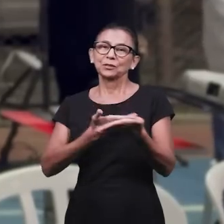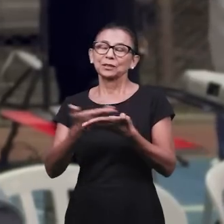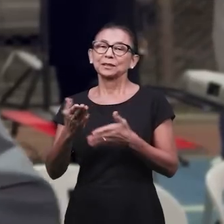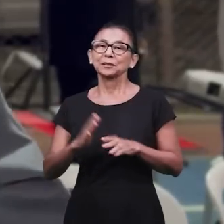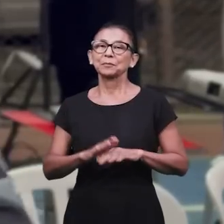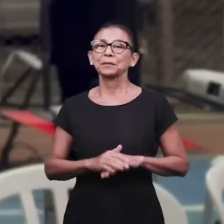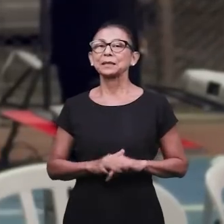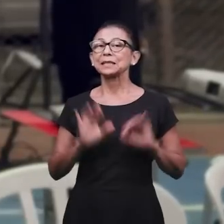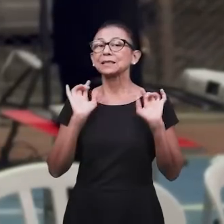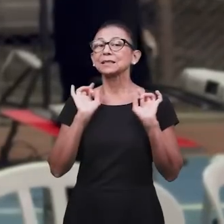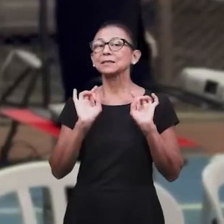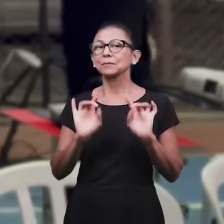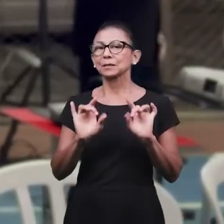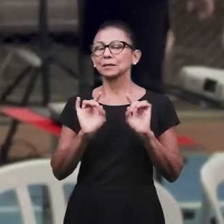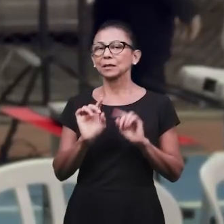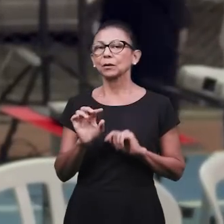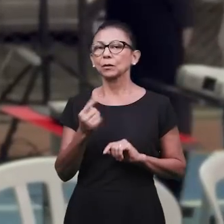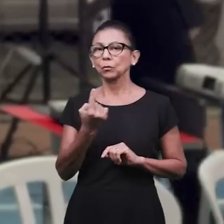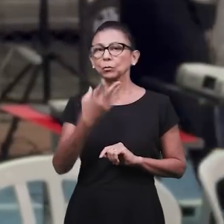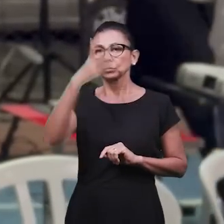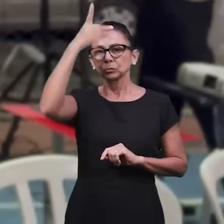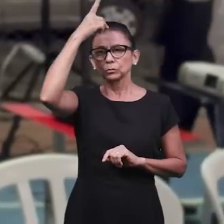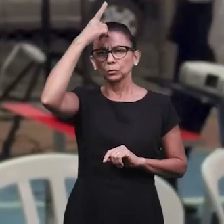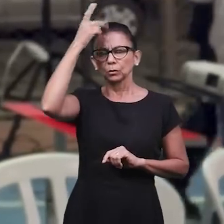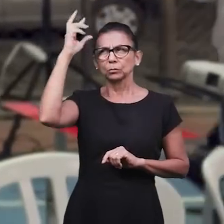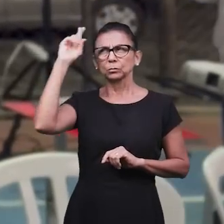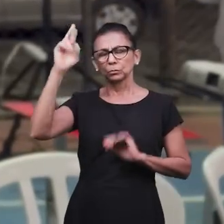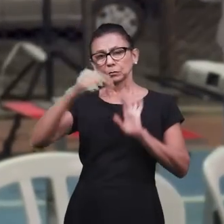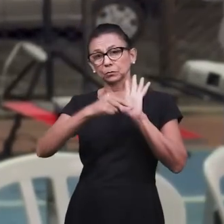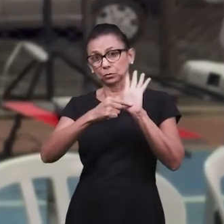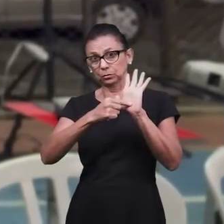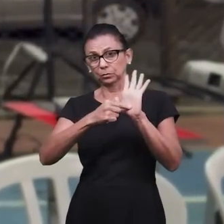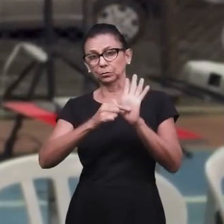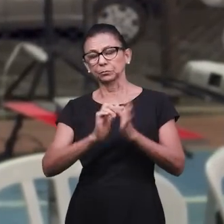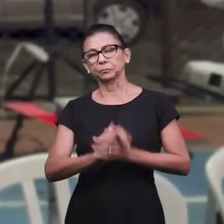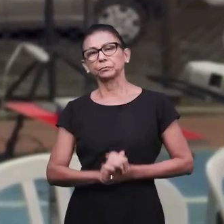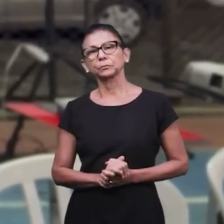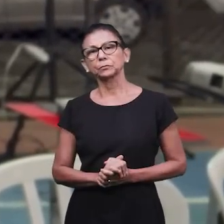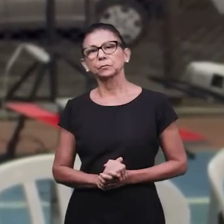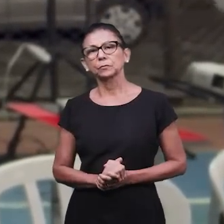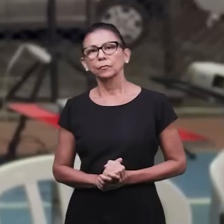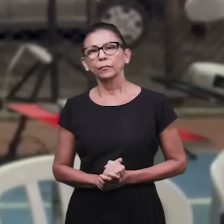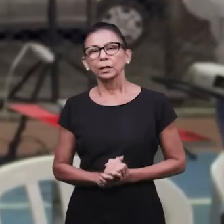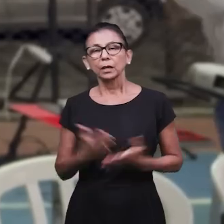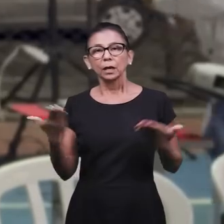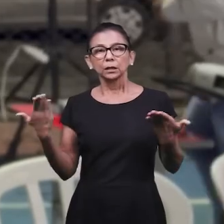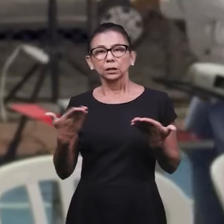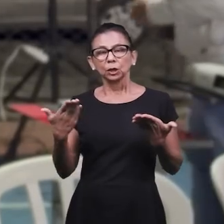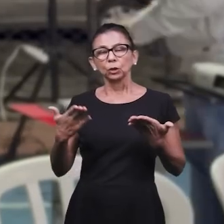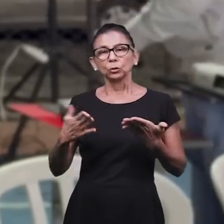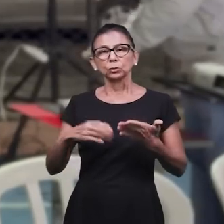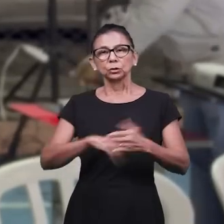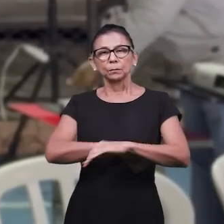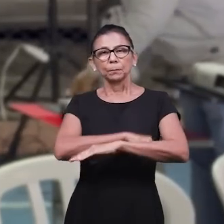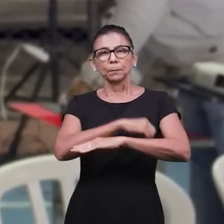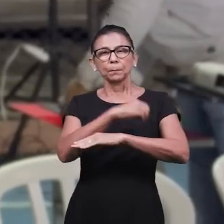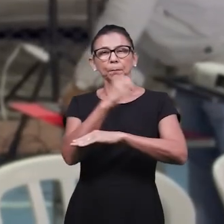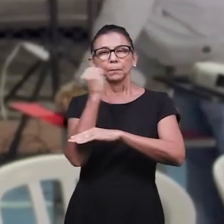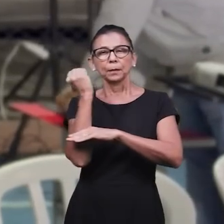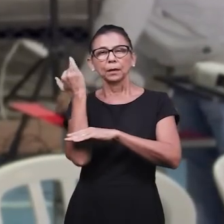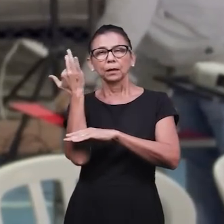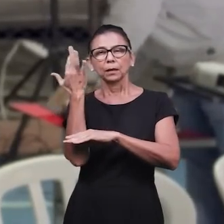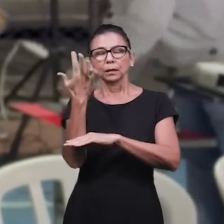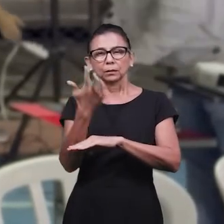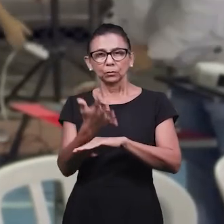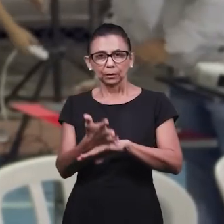especial. O Senhor tinha mostrado para nós que no iniciar do dia de hoje, na madrugada, nós